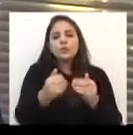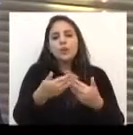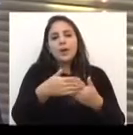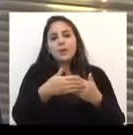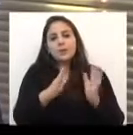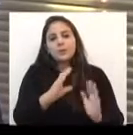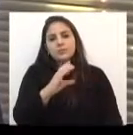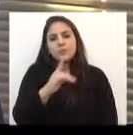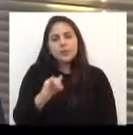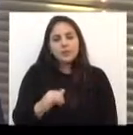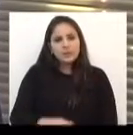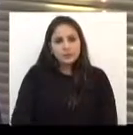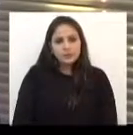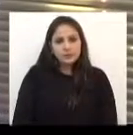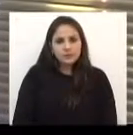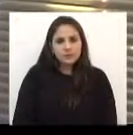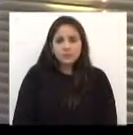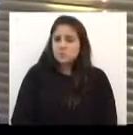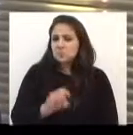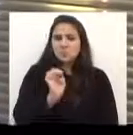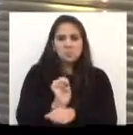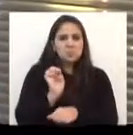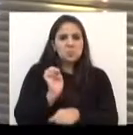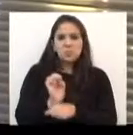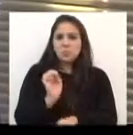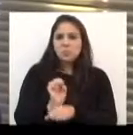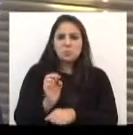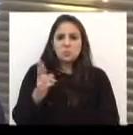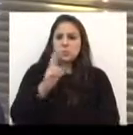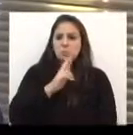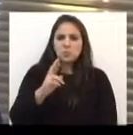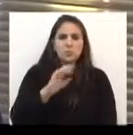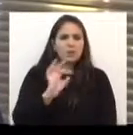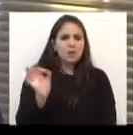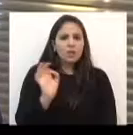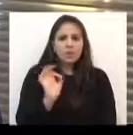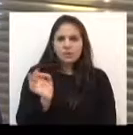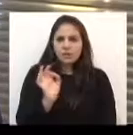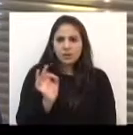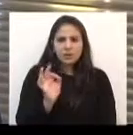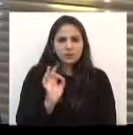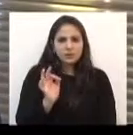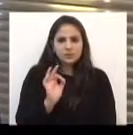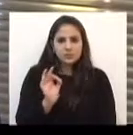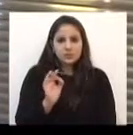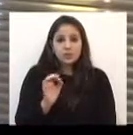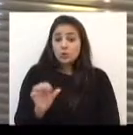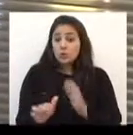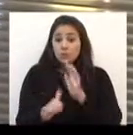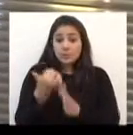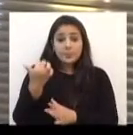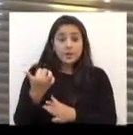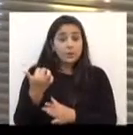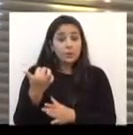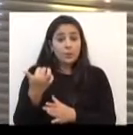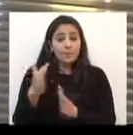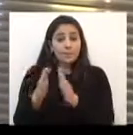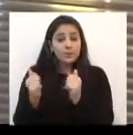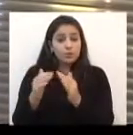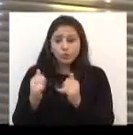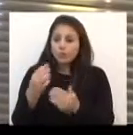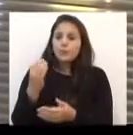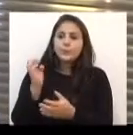de CPI, ou seja, ele não aguardou nem a tramitação do seu primeiro pedido dentro da própria Câmara